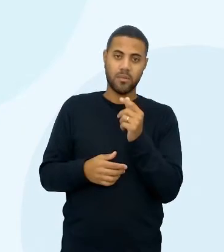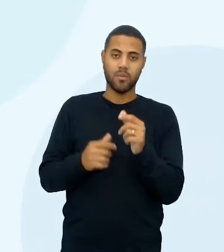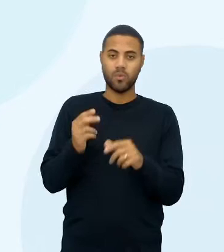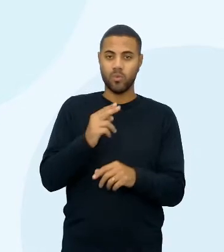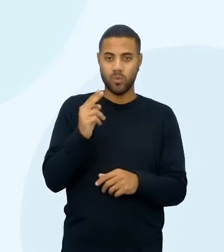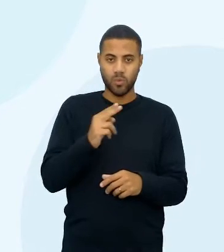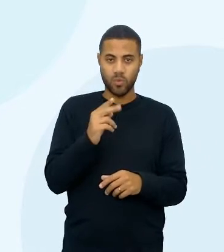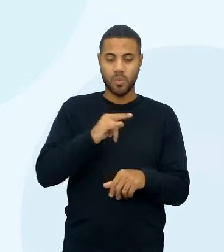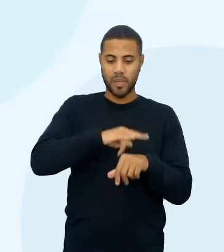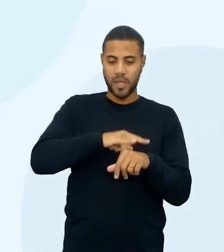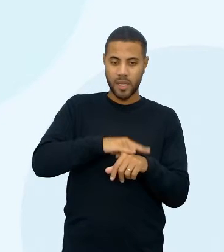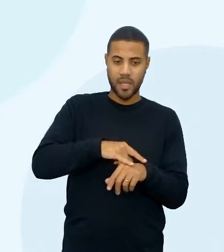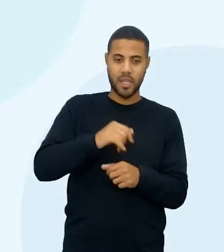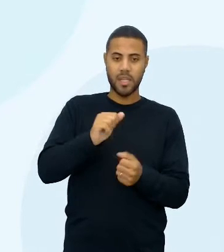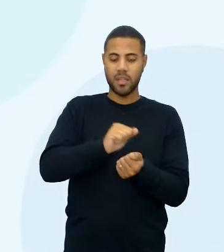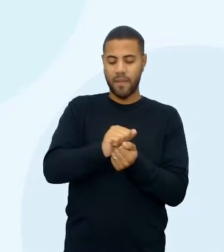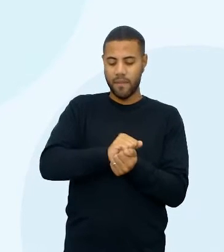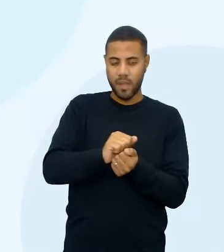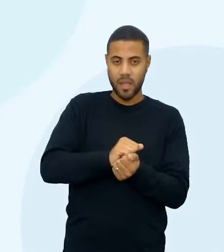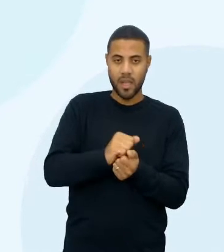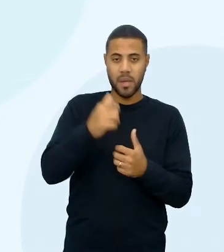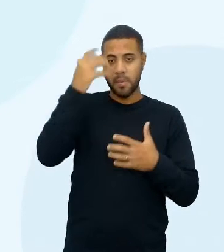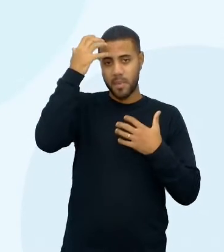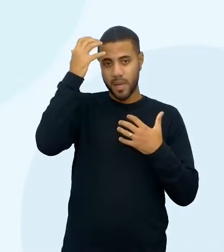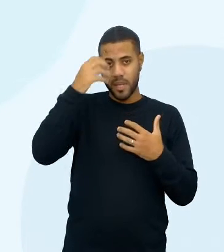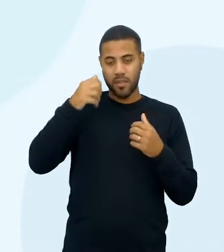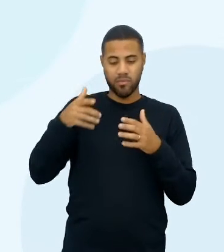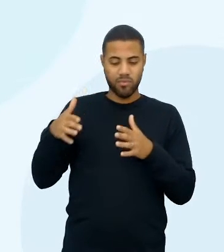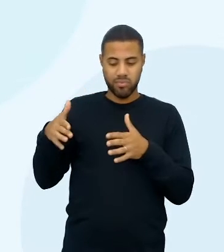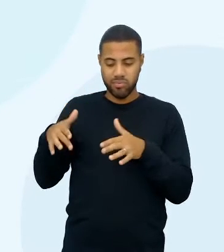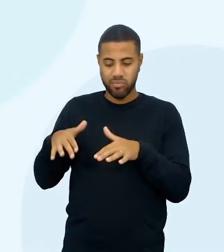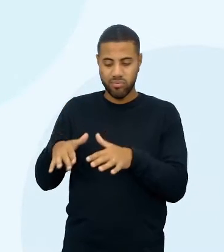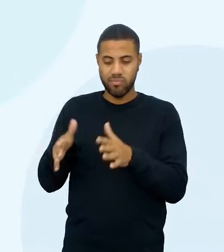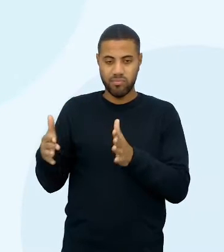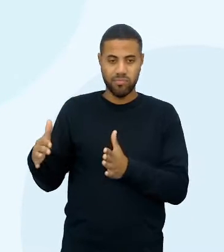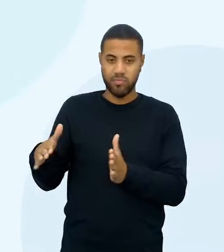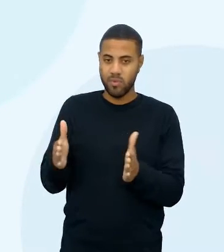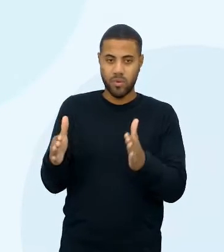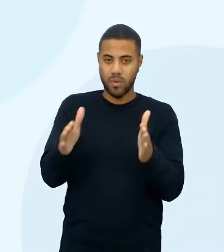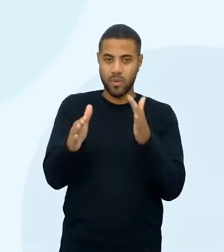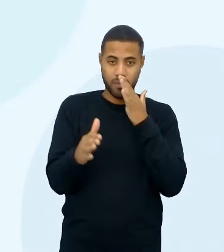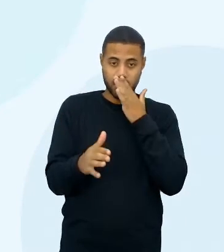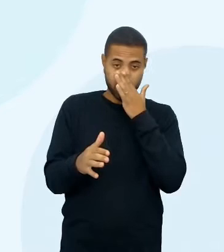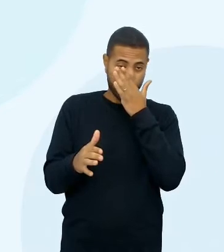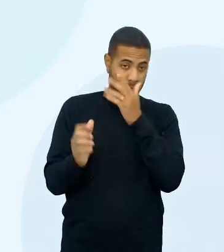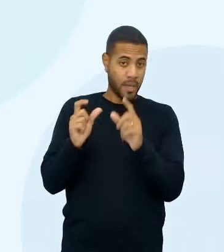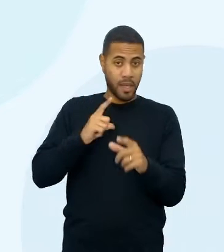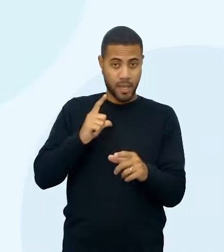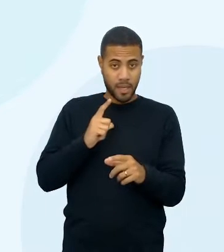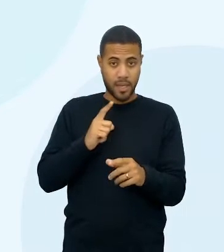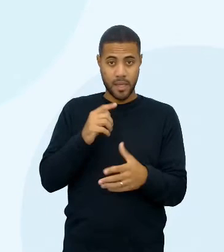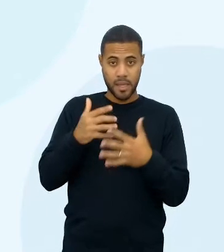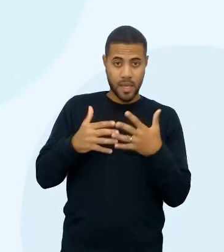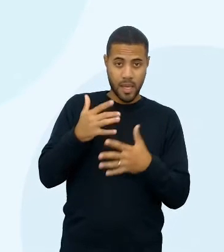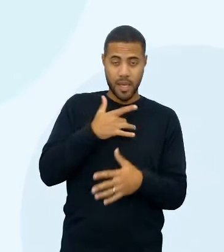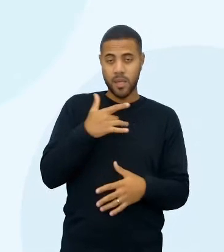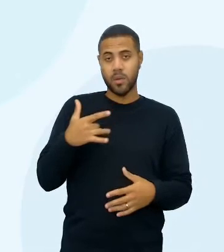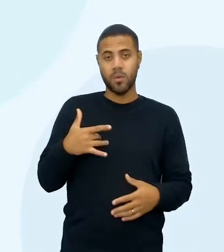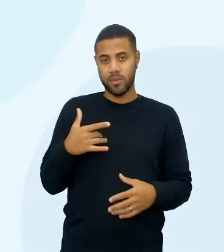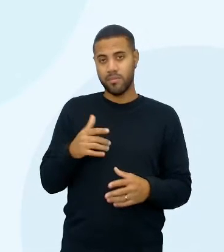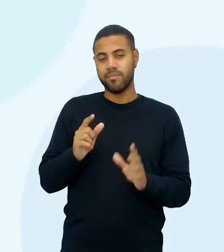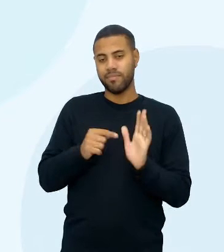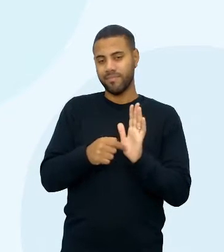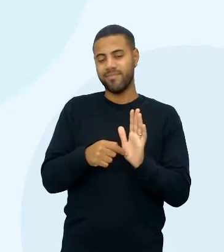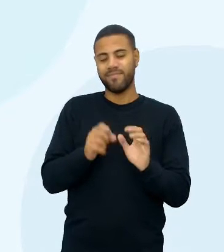nossos processos, será que tem uma influência na nossa saúde, né? Veremos no decorrer da nossa